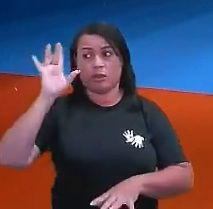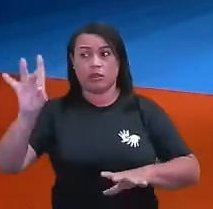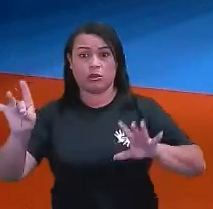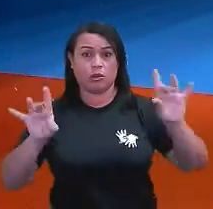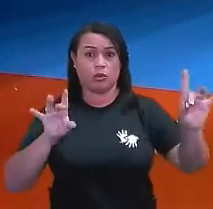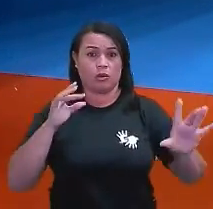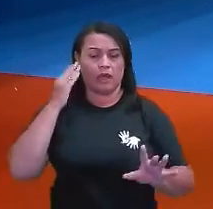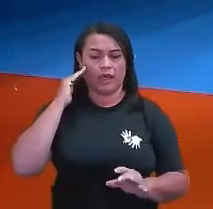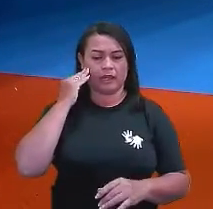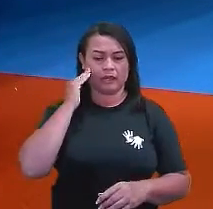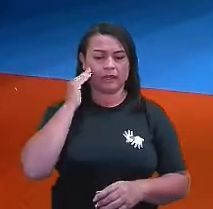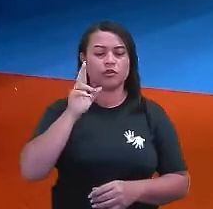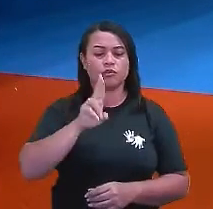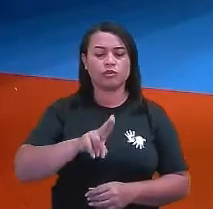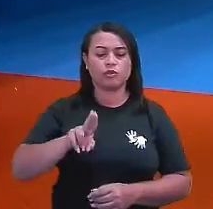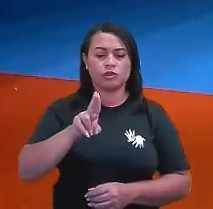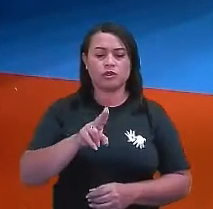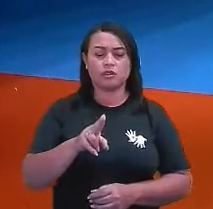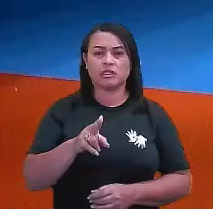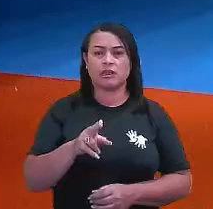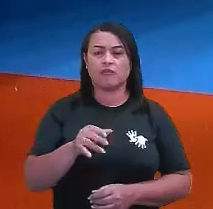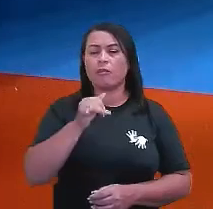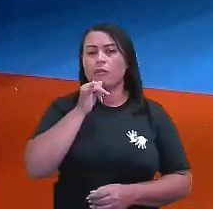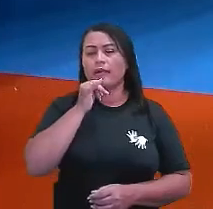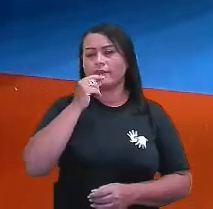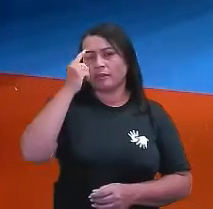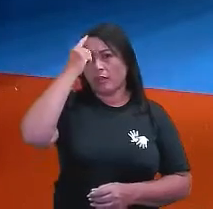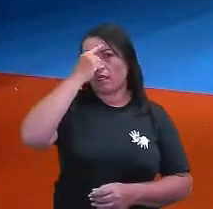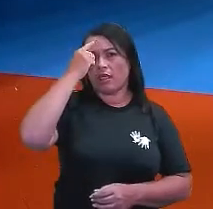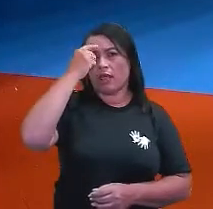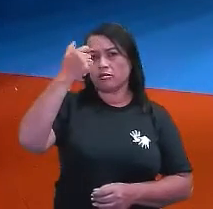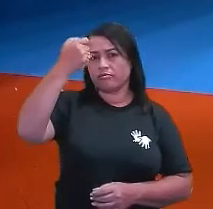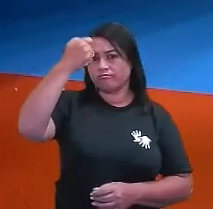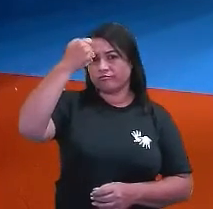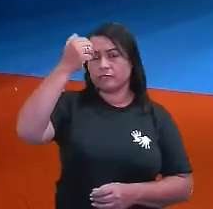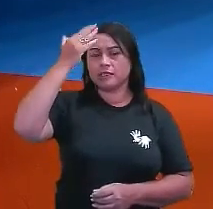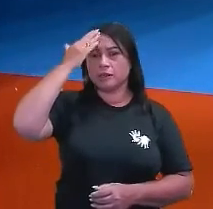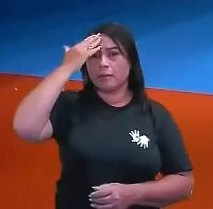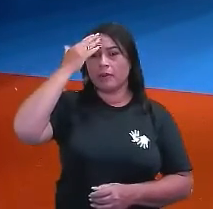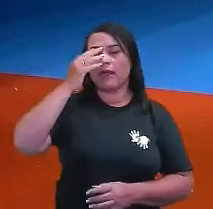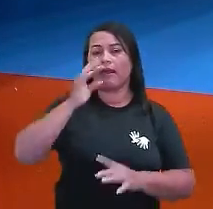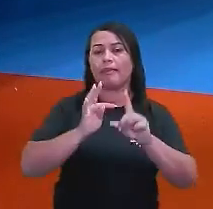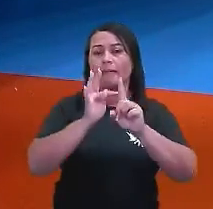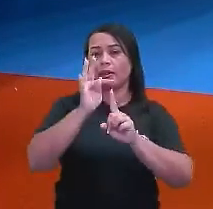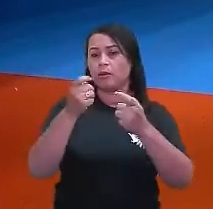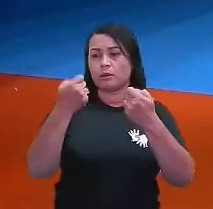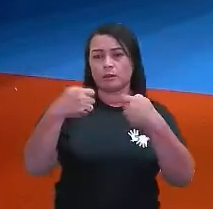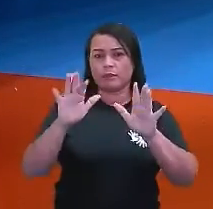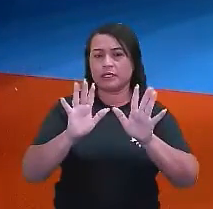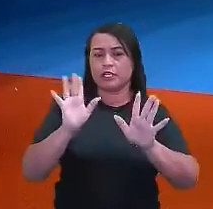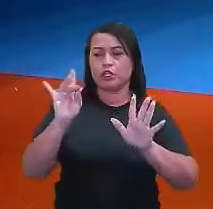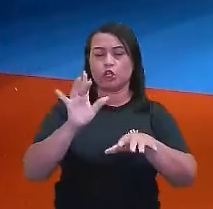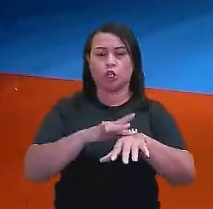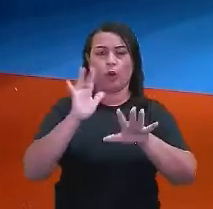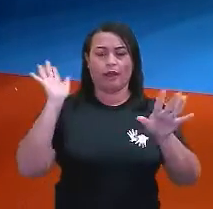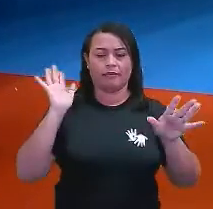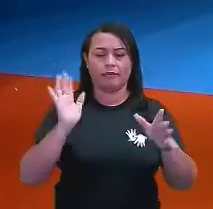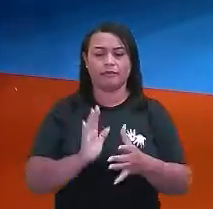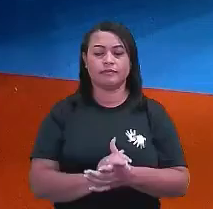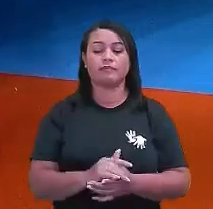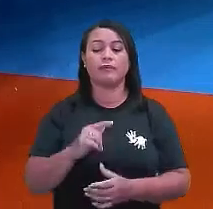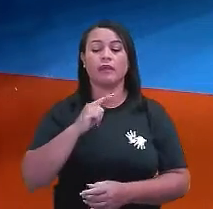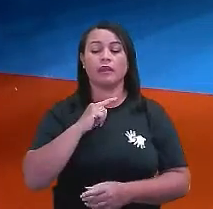Então, esse daí a gente usa mais ou menos na região da testa, né? Para saber a temperatura da pessoa, não precisa tocar. E tem